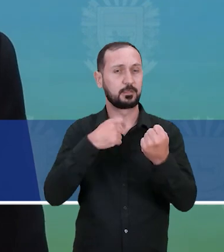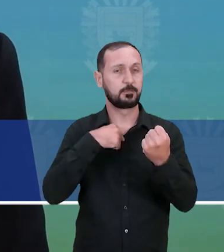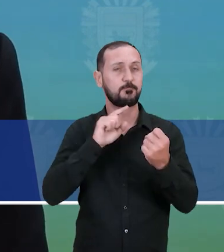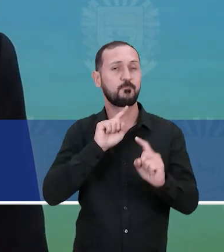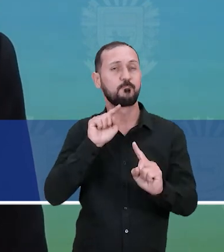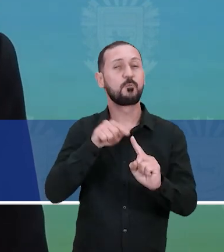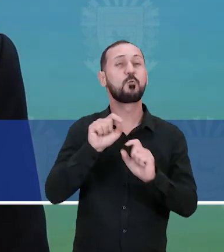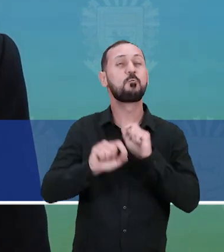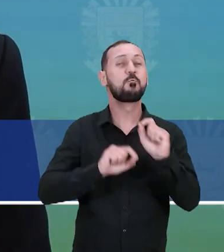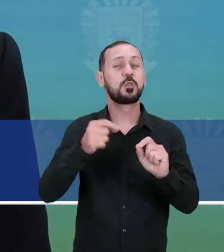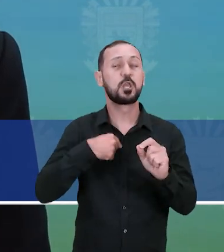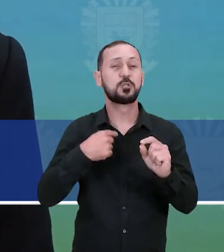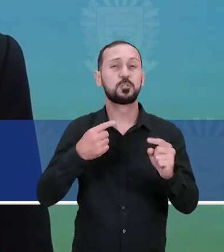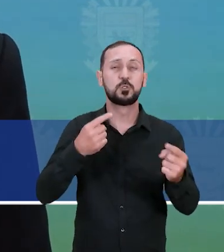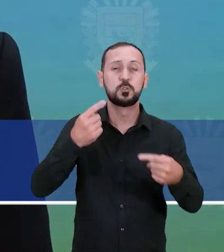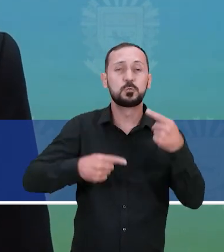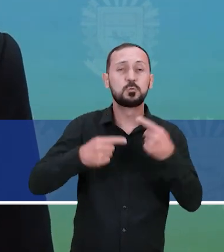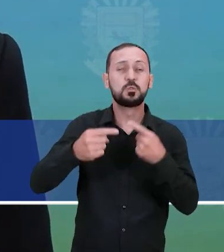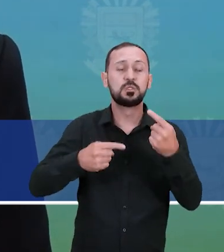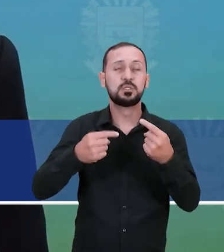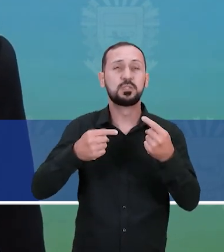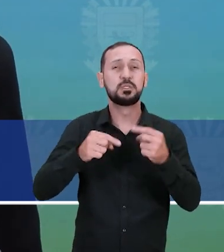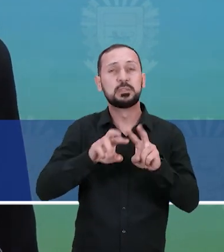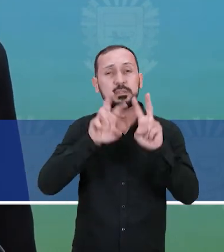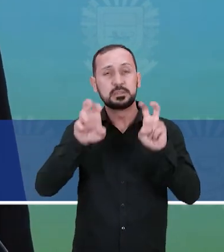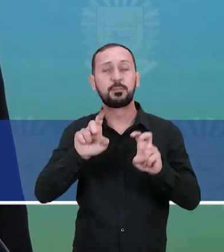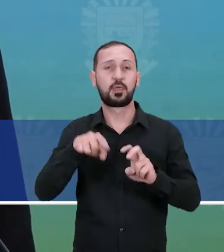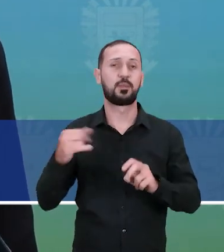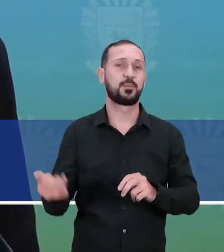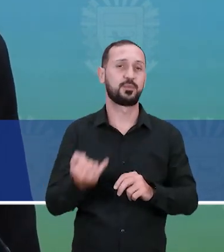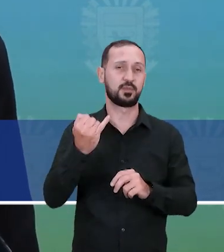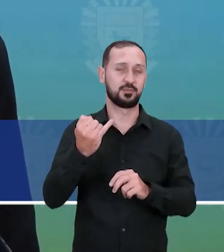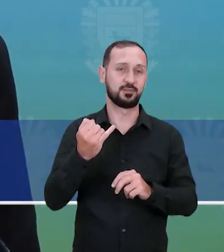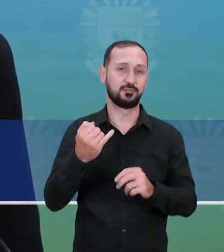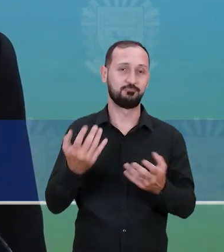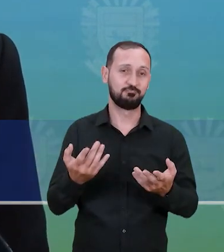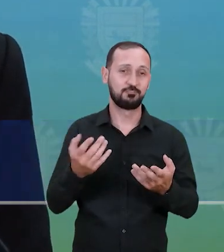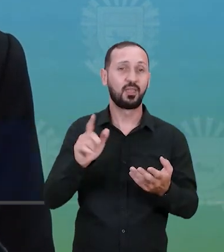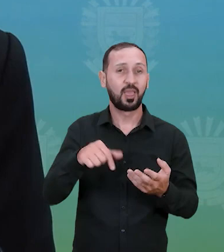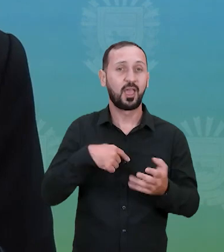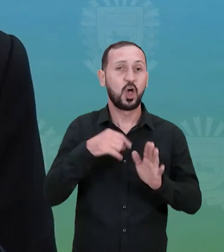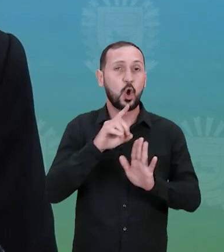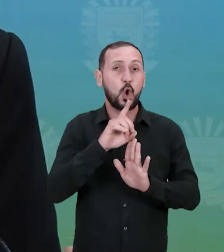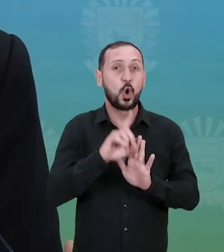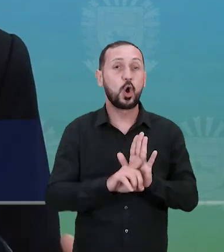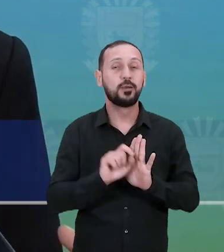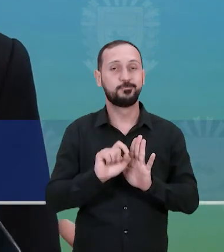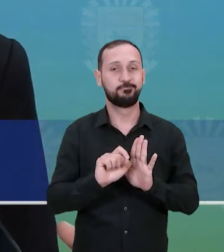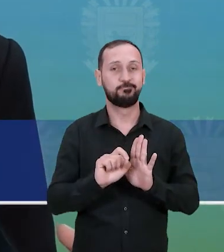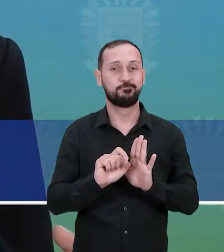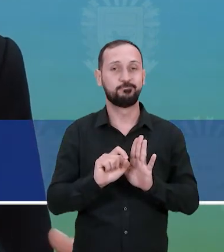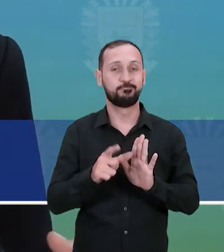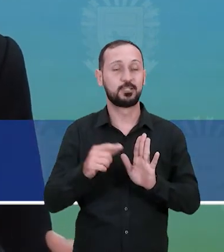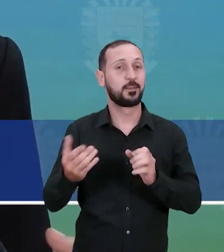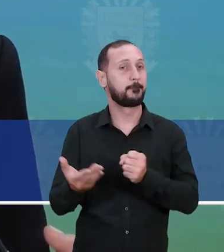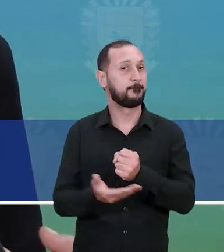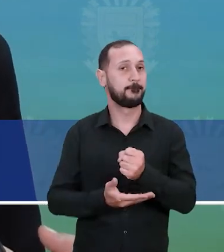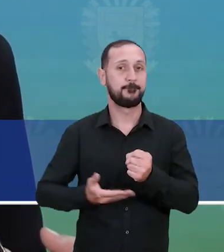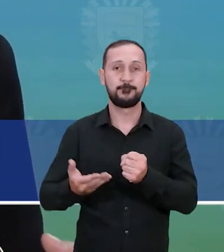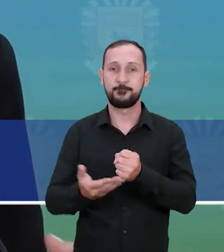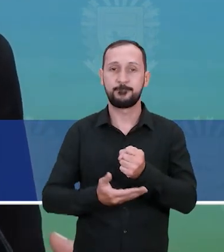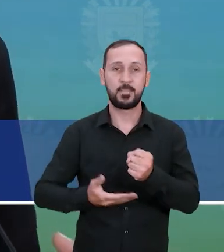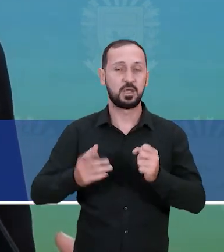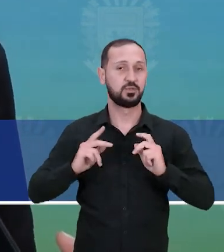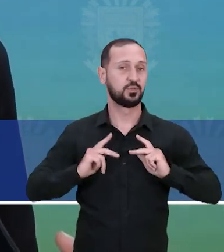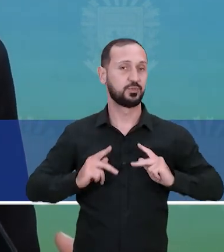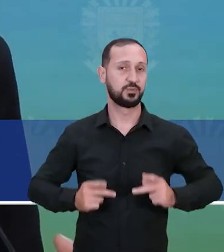ponto principal debater essas teses que são fundamentais, sem falar que é um direito